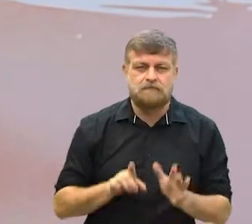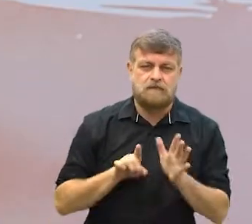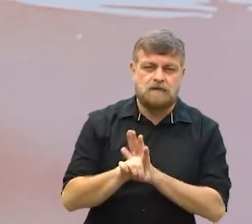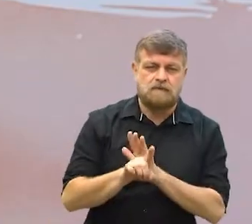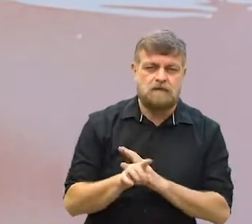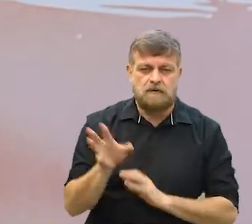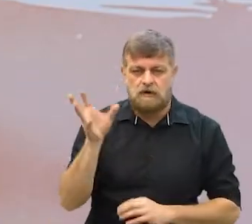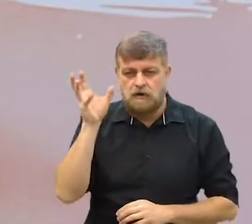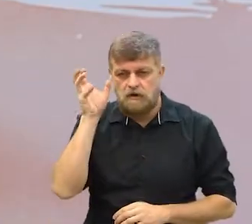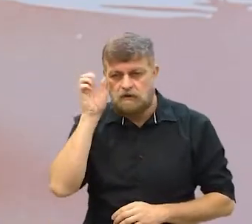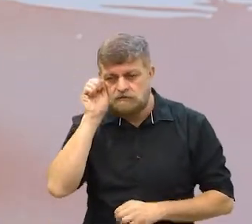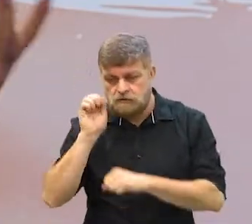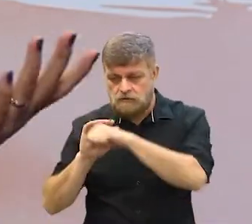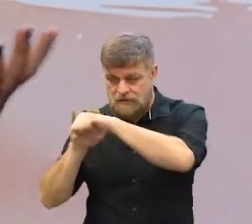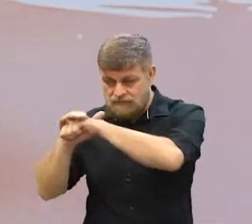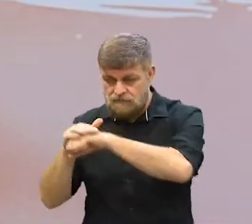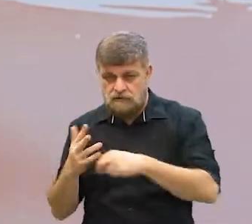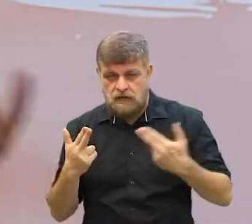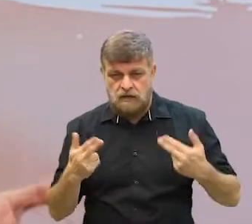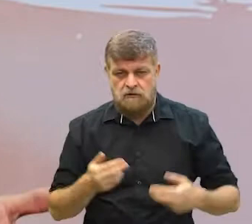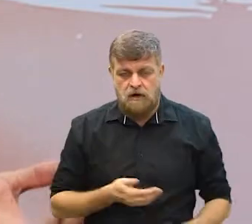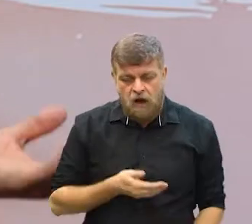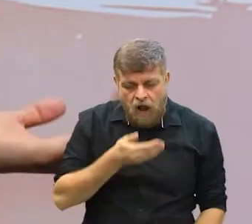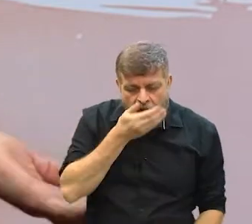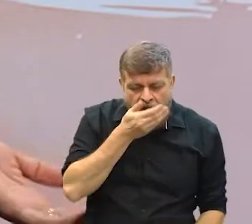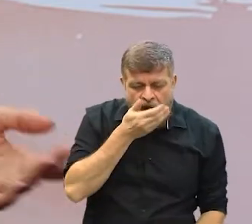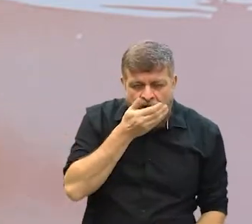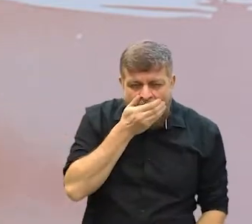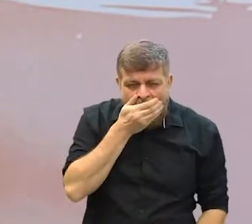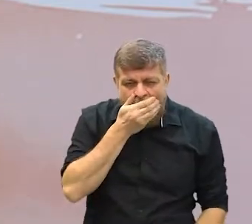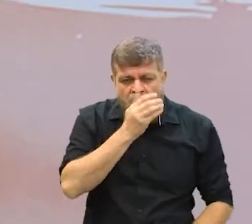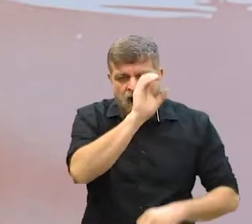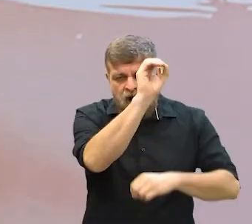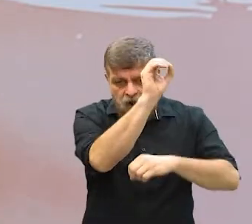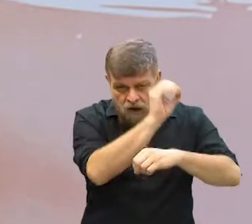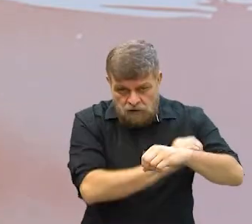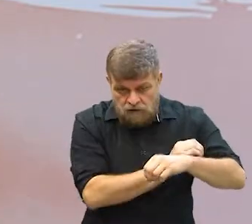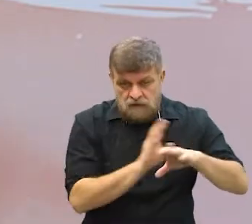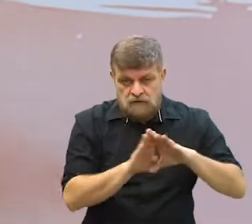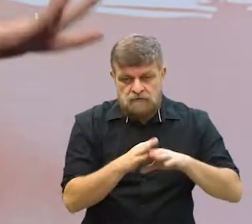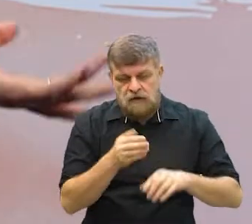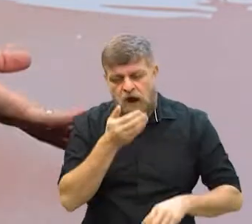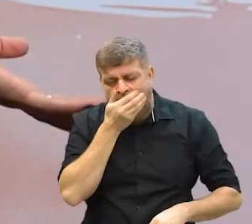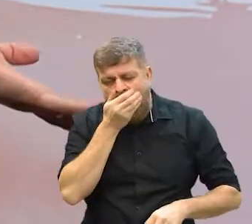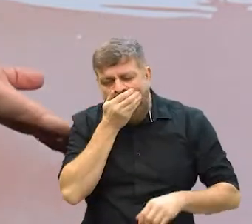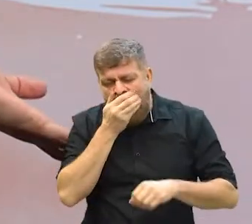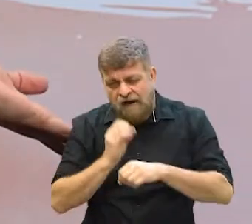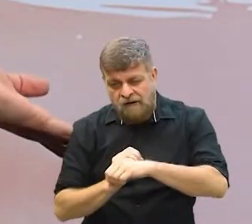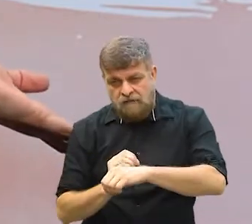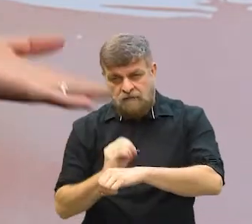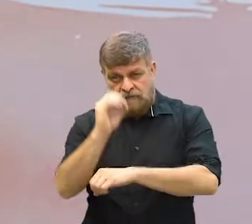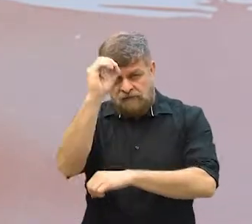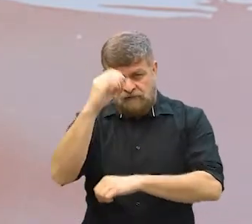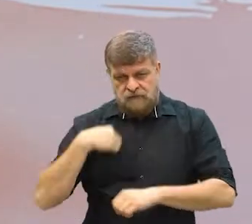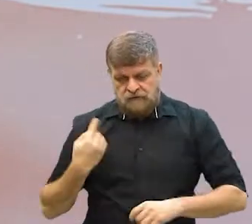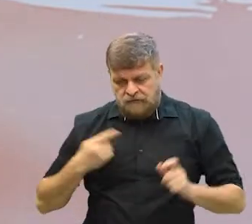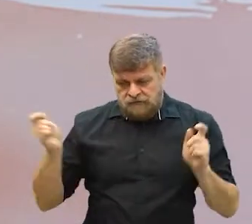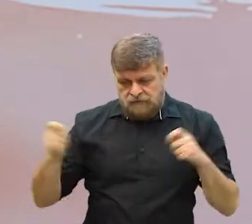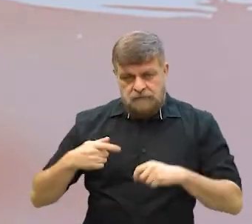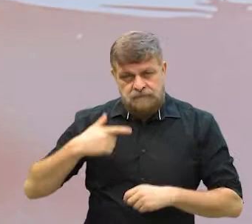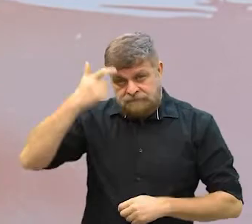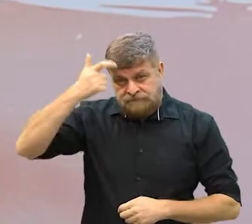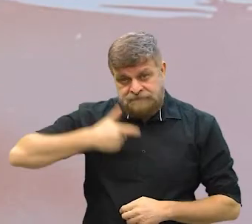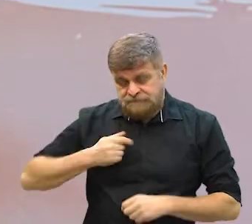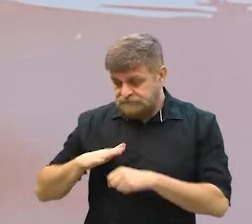sono da noite é o mesmo aquele do dia? Se eu dormir à noite ou se eu dormir durante o dia, dá para compensar aquilo que eu não